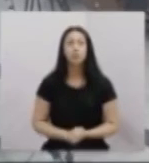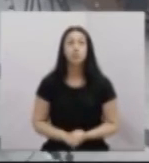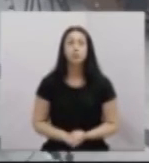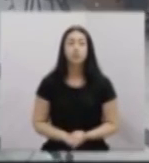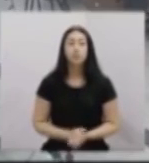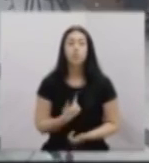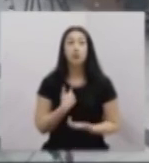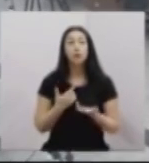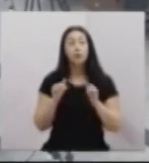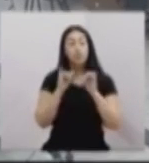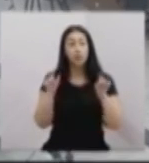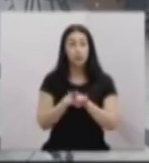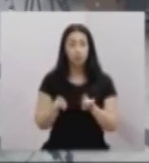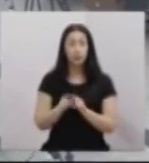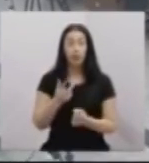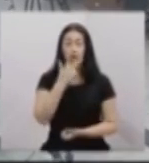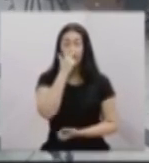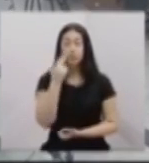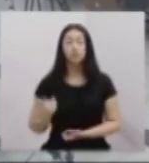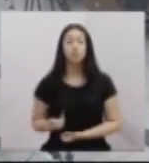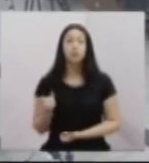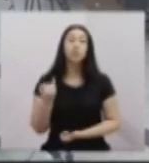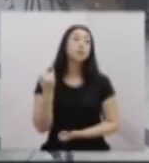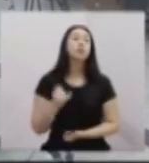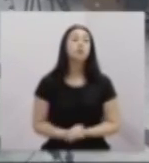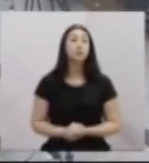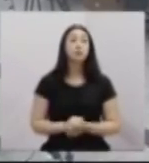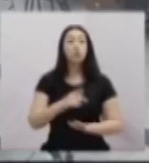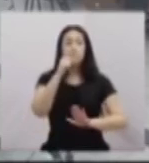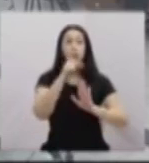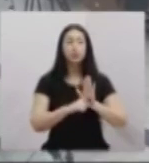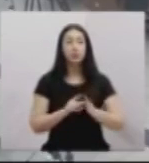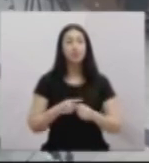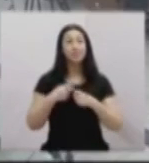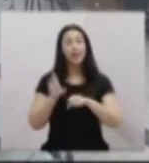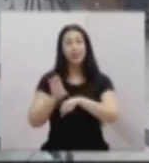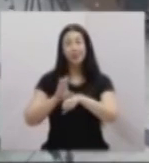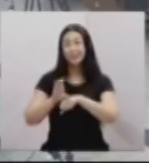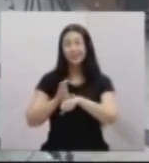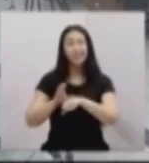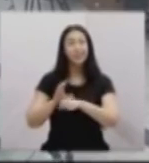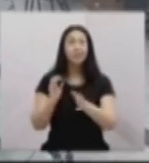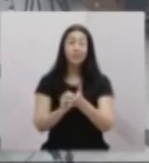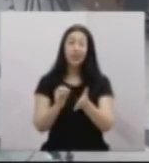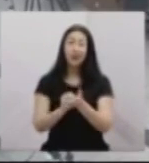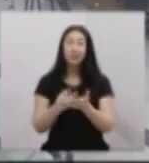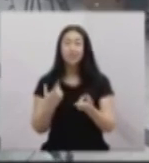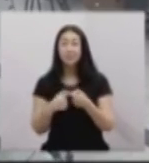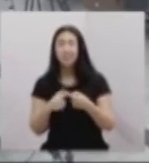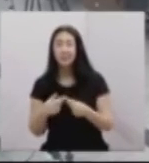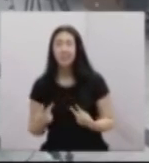Quero fazer meus comentários também. Eu acho importante, Rodrigo, seu projeto, mas a gente sabe que é inconstitucional, porque é recuo de receita. E aí eu já